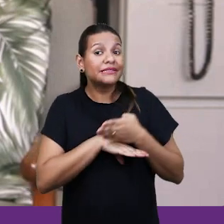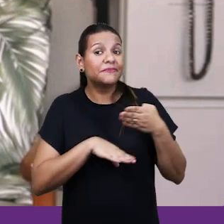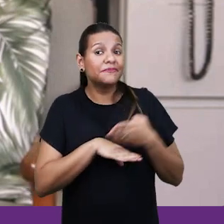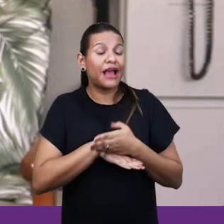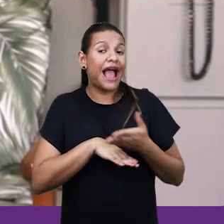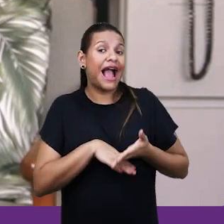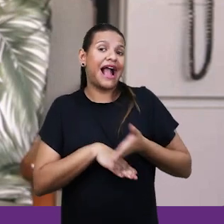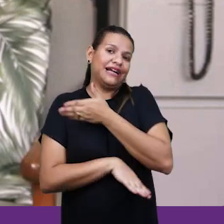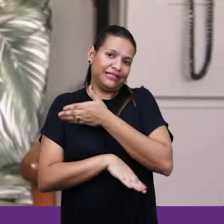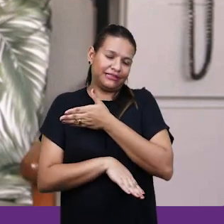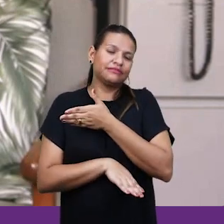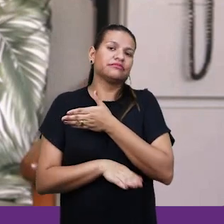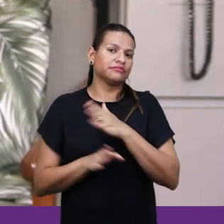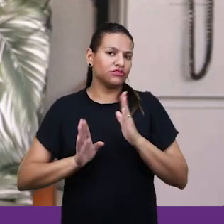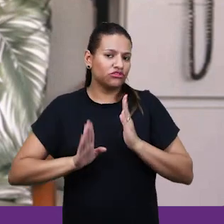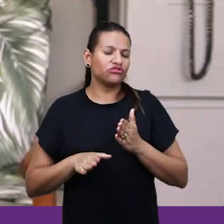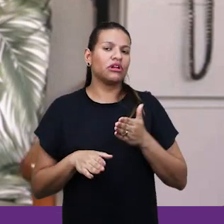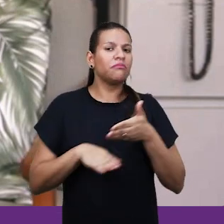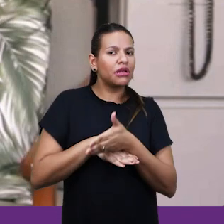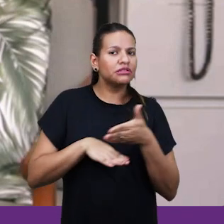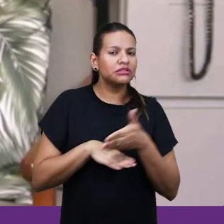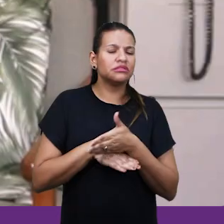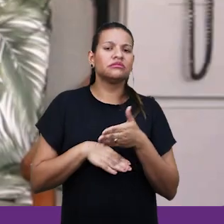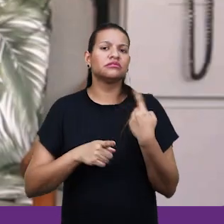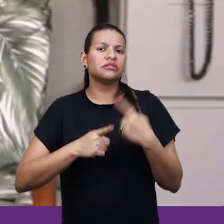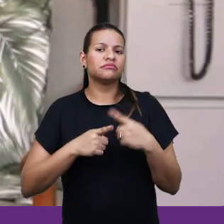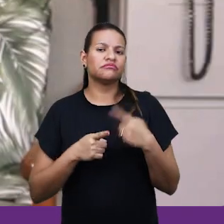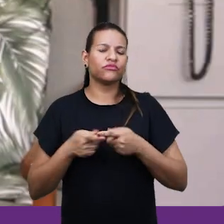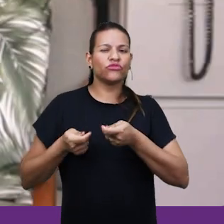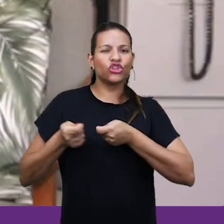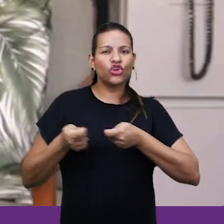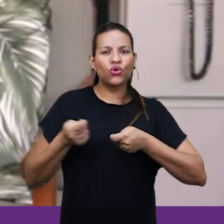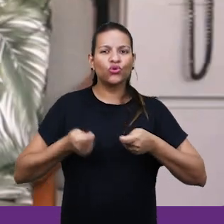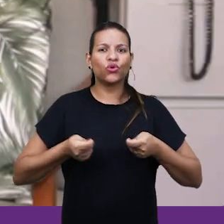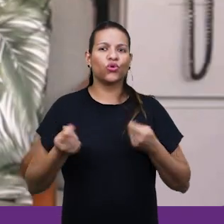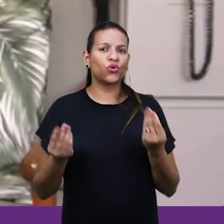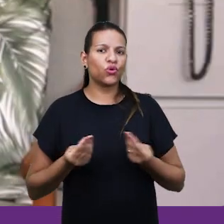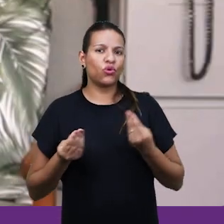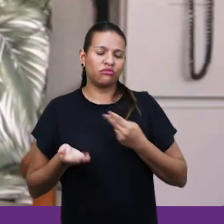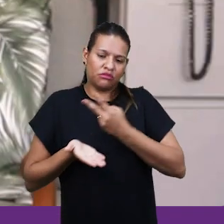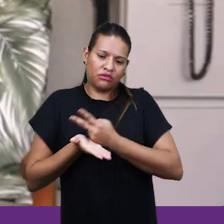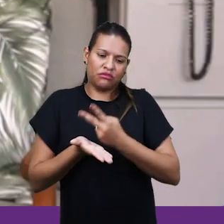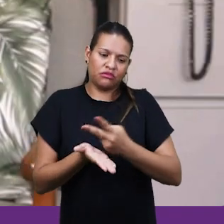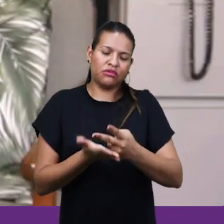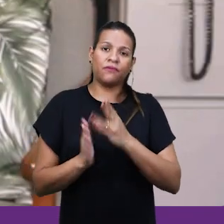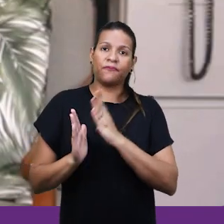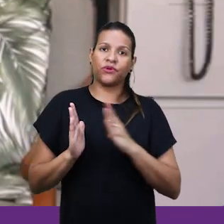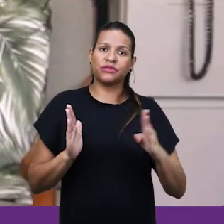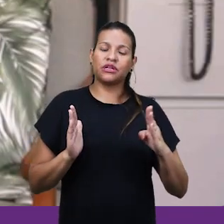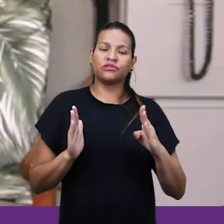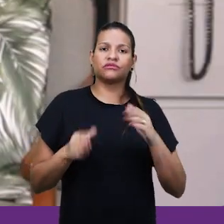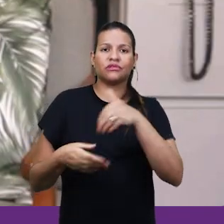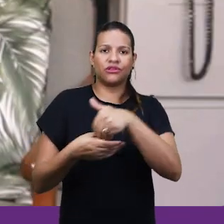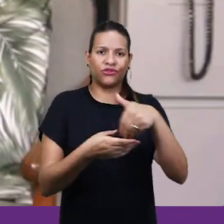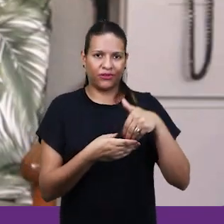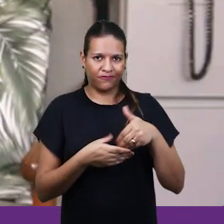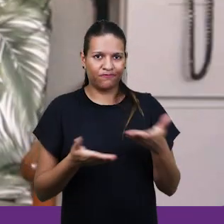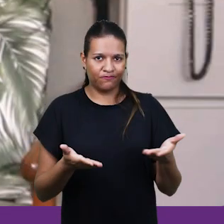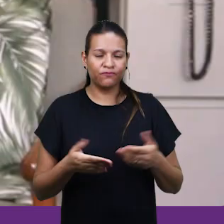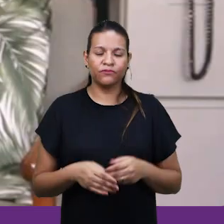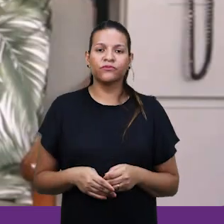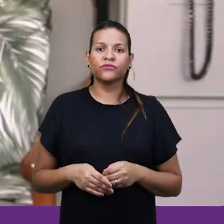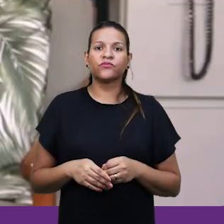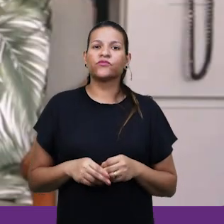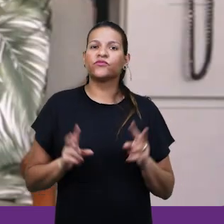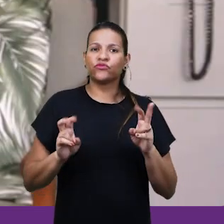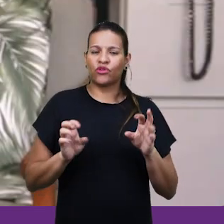protagonista, né? Não apenas o papel do eleitor não se resume a votar no dia da eleição, né? A participação, a cidadania abre um flanco